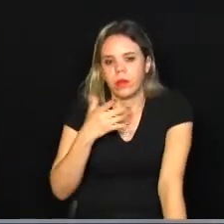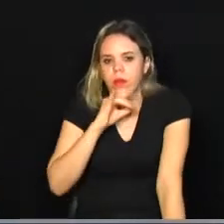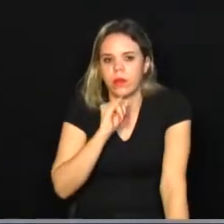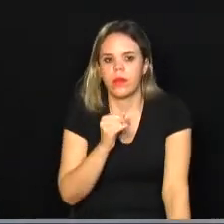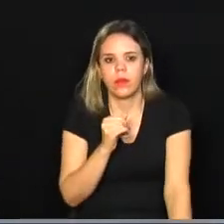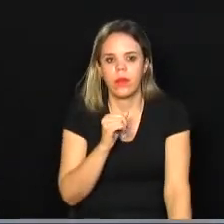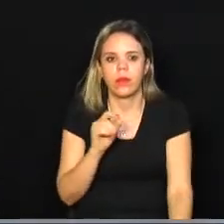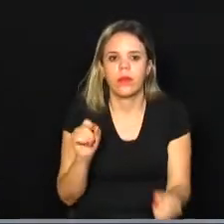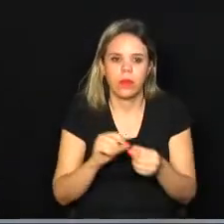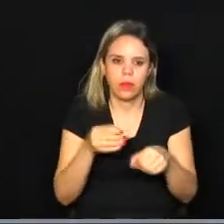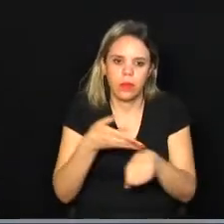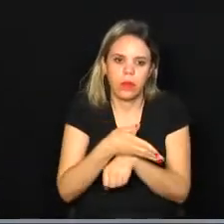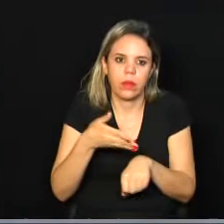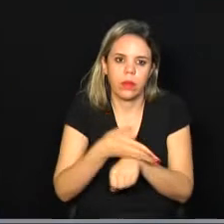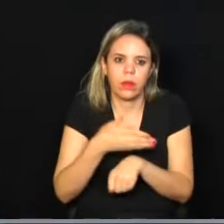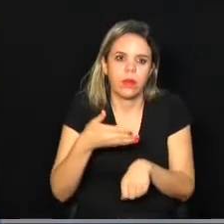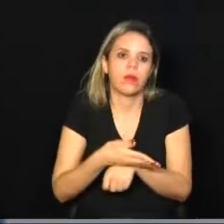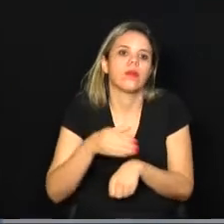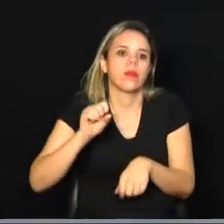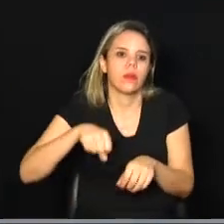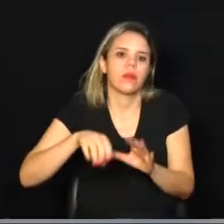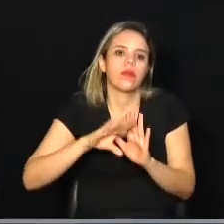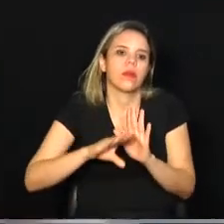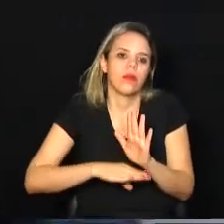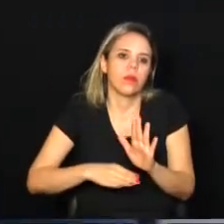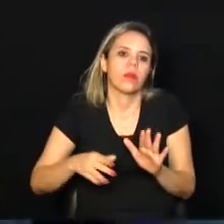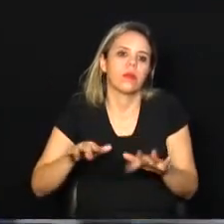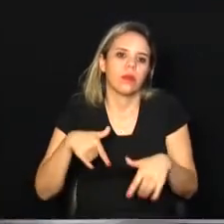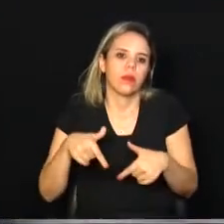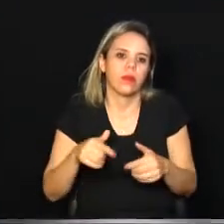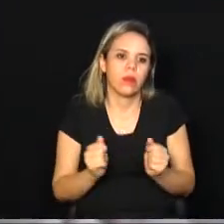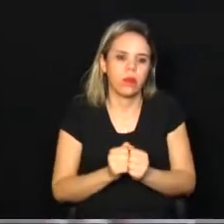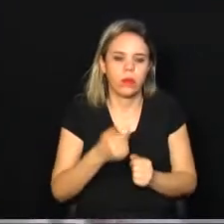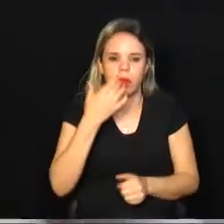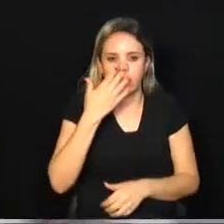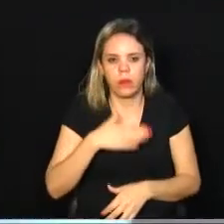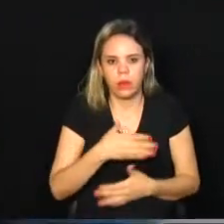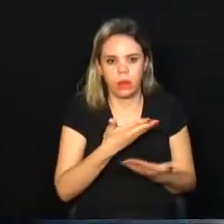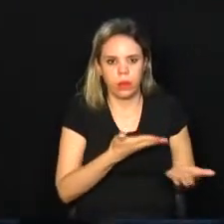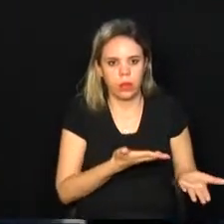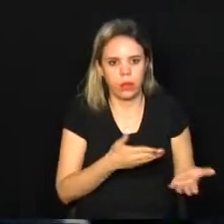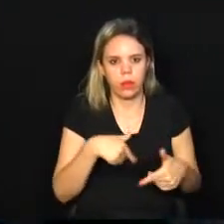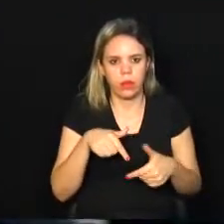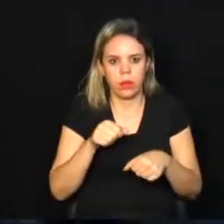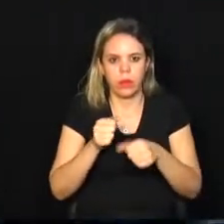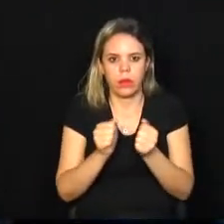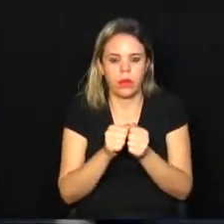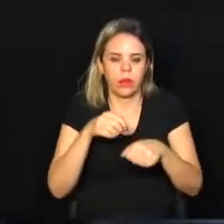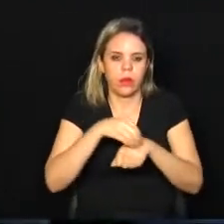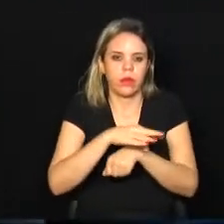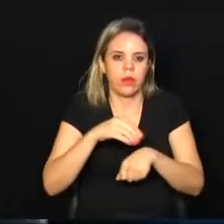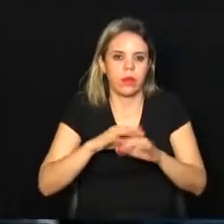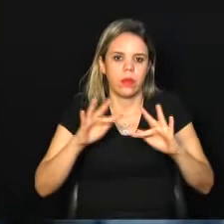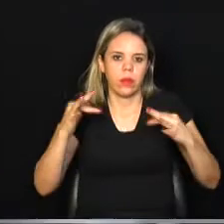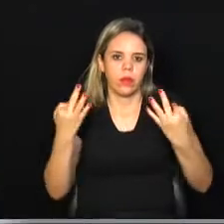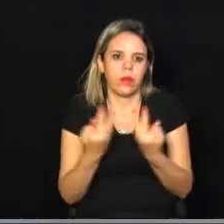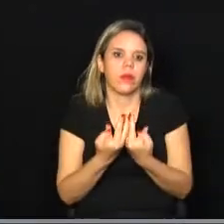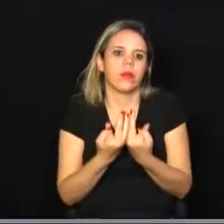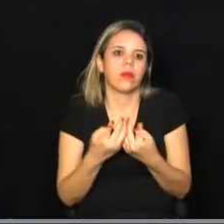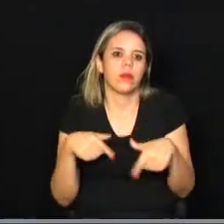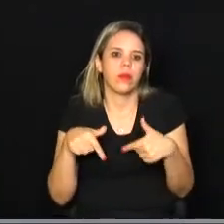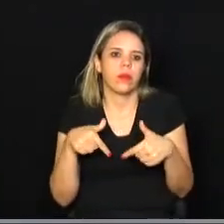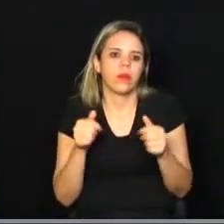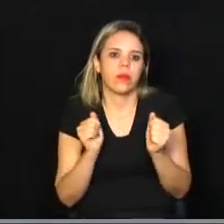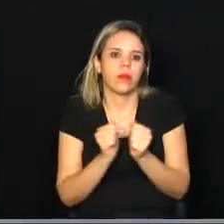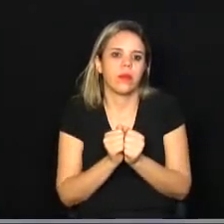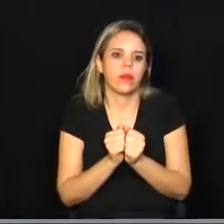pai faz parte do processo. Então, a gente trabalha com a criança, a gente trabalha com os pais e a gente trabalha